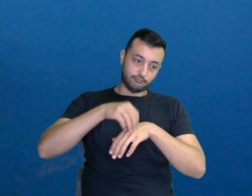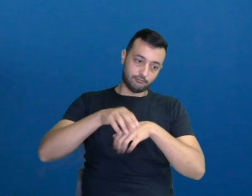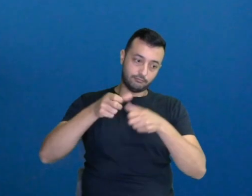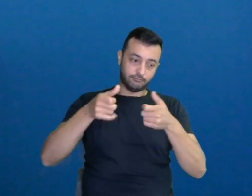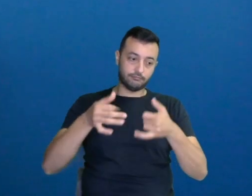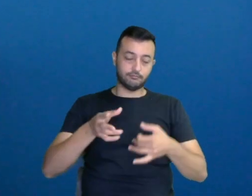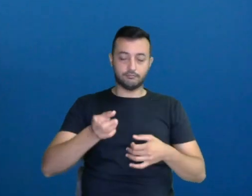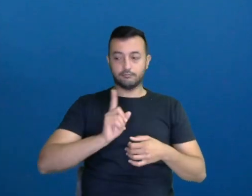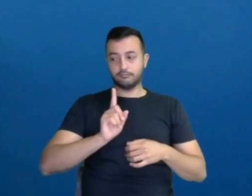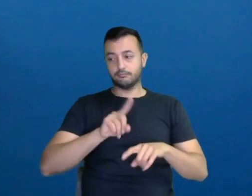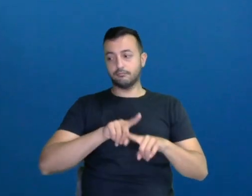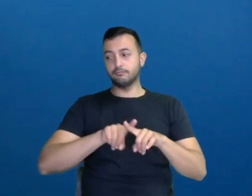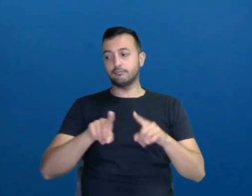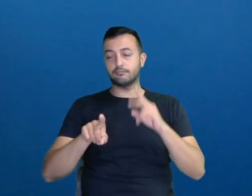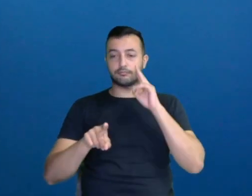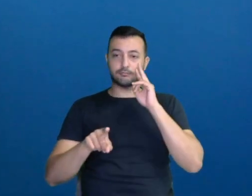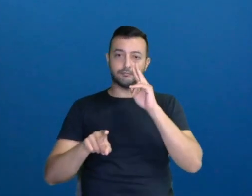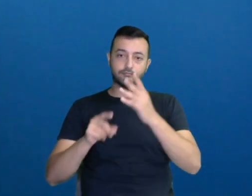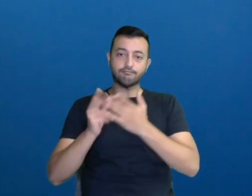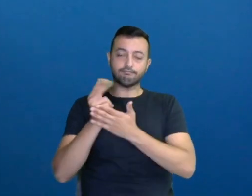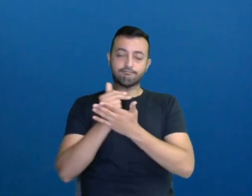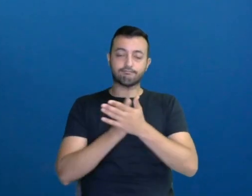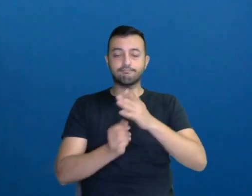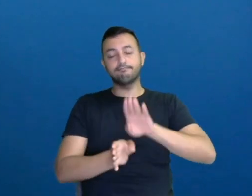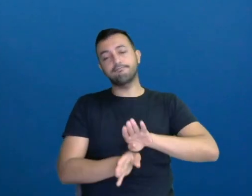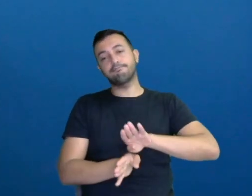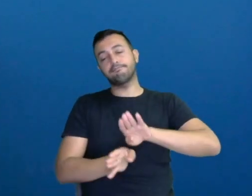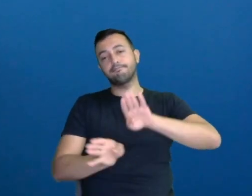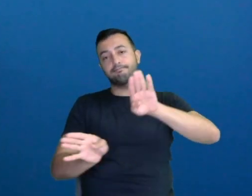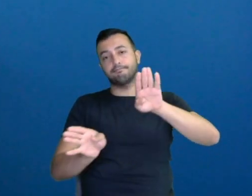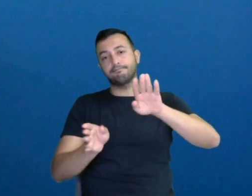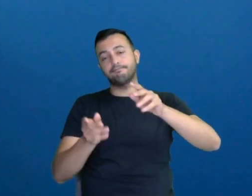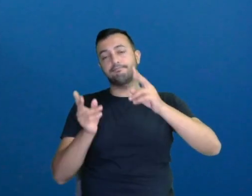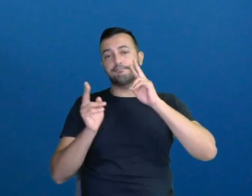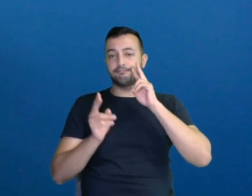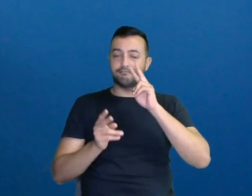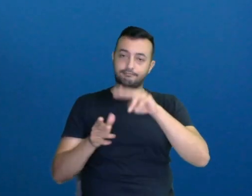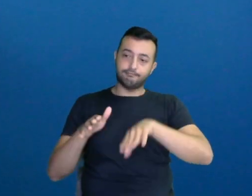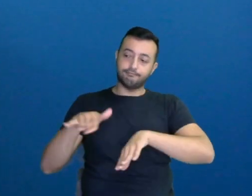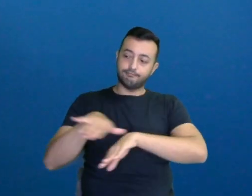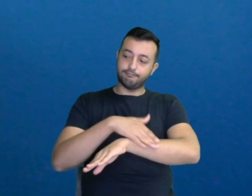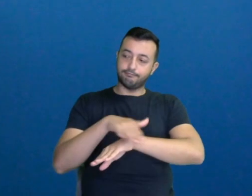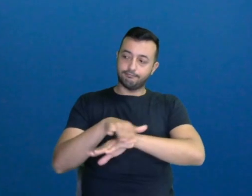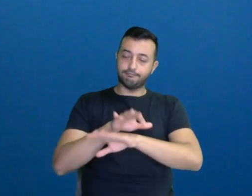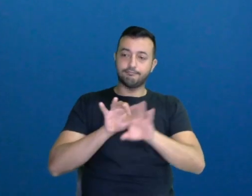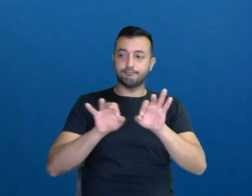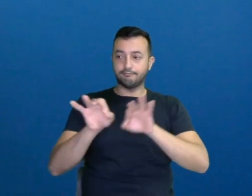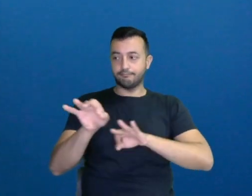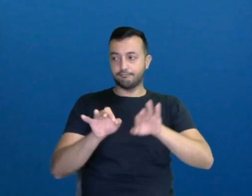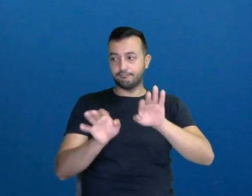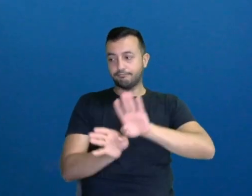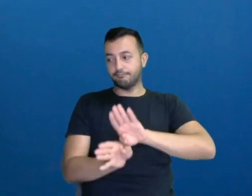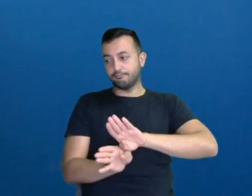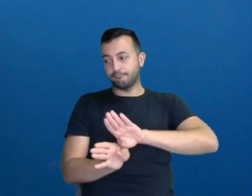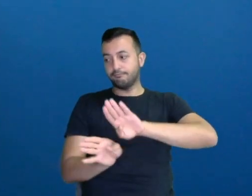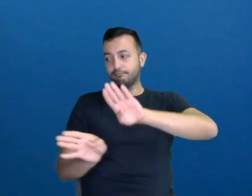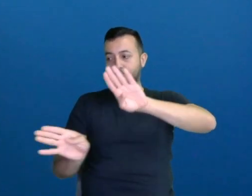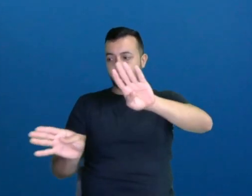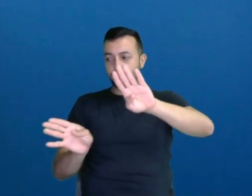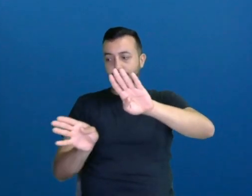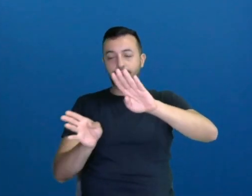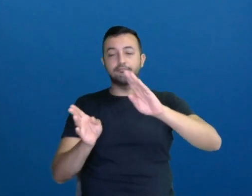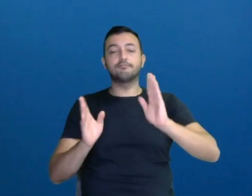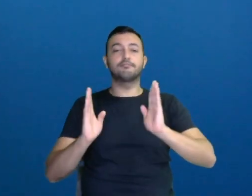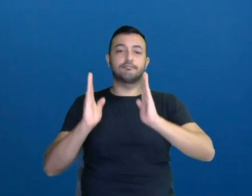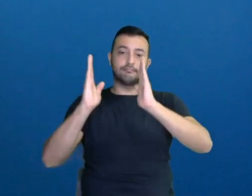dito, mas a gente vendo o desenho, a gente consegue ver que a rua foi projetada, as ruas foram projetadas para